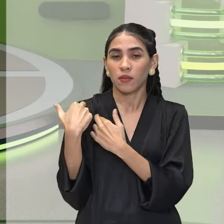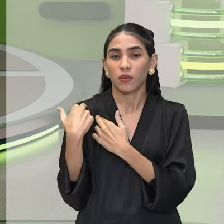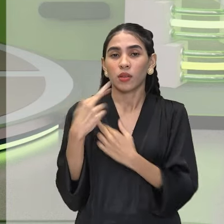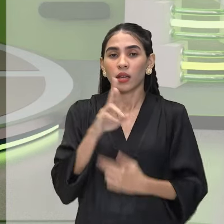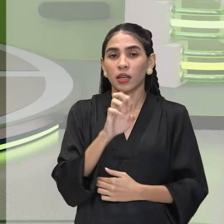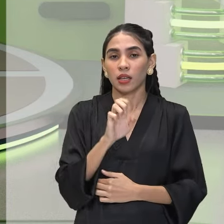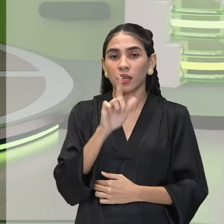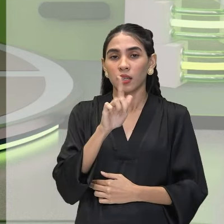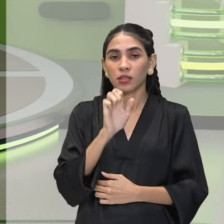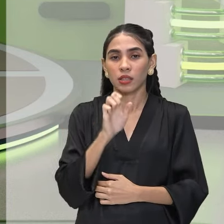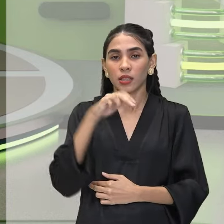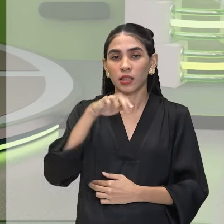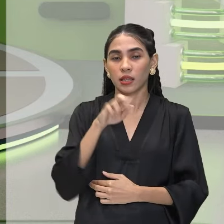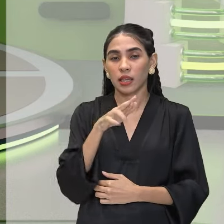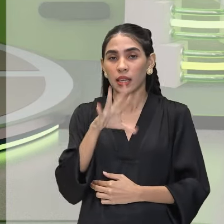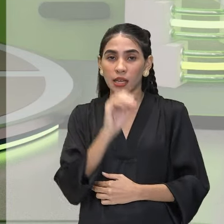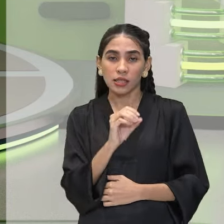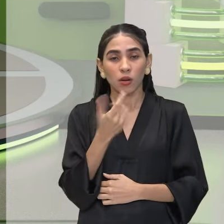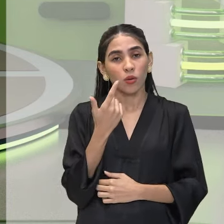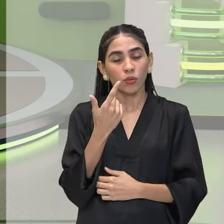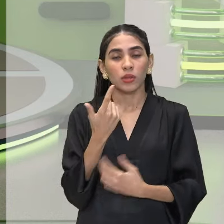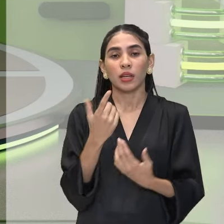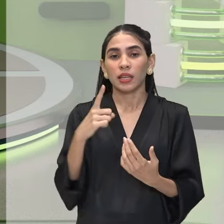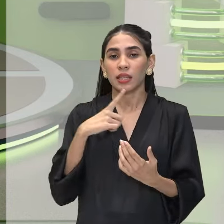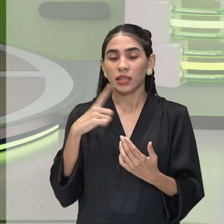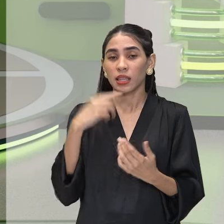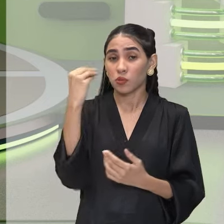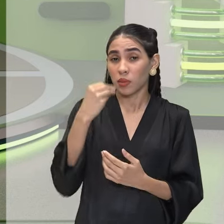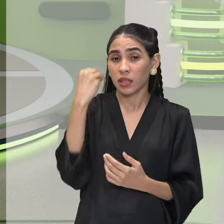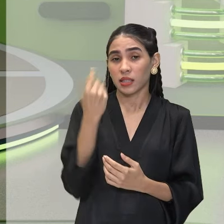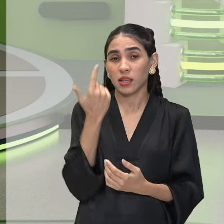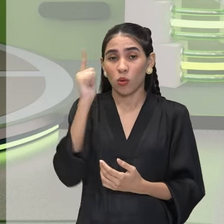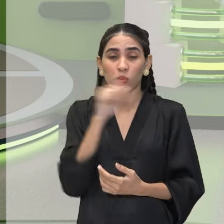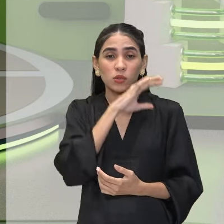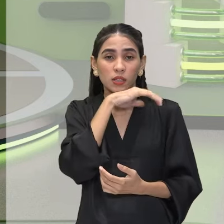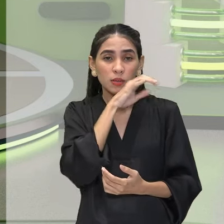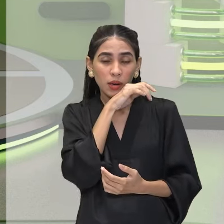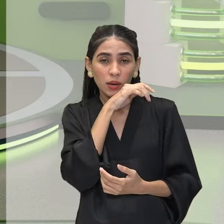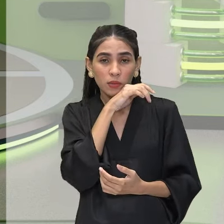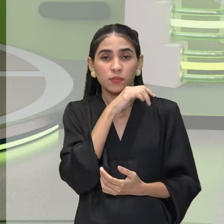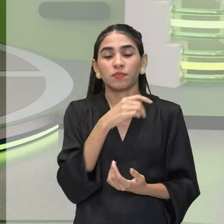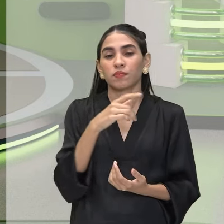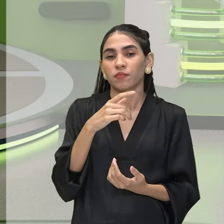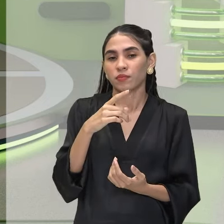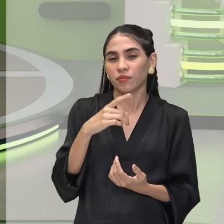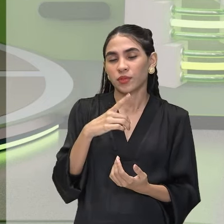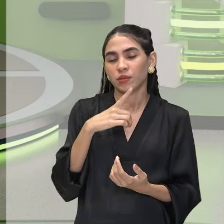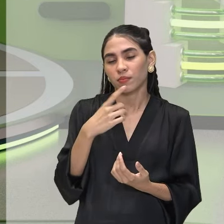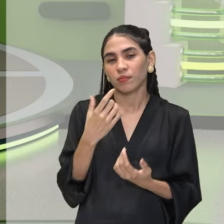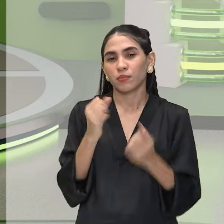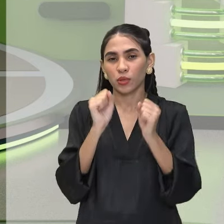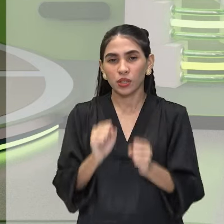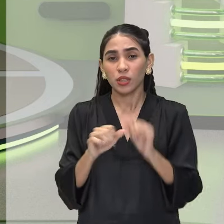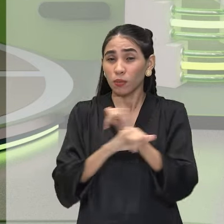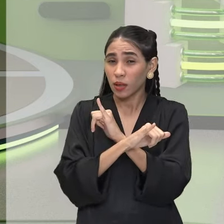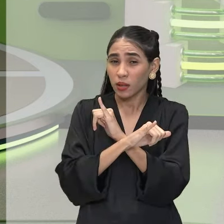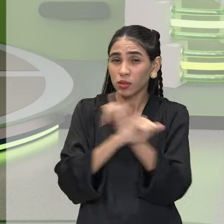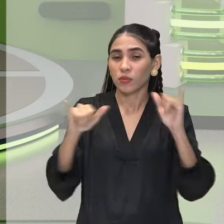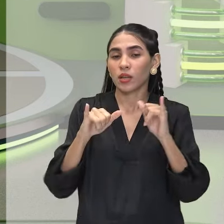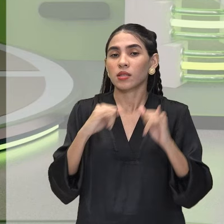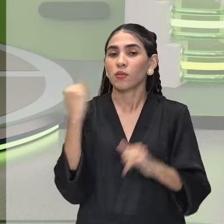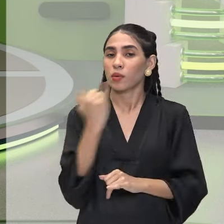regeneração e introduzir em outros animais. Isso teria uma aplicação muito importante dentro da medicina,